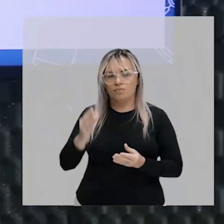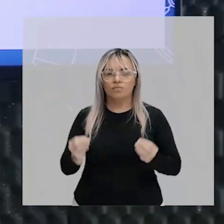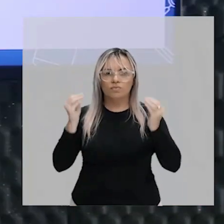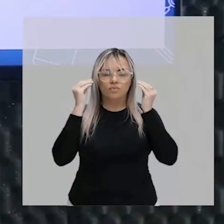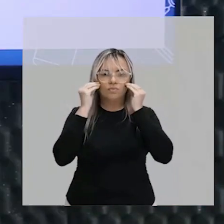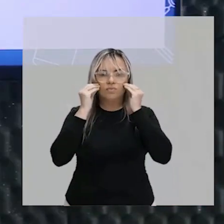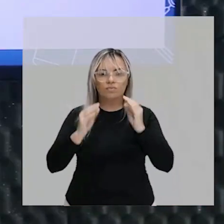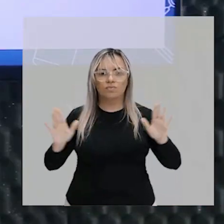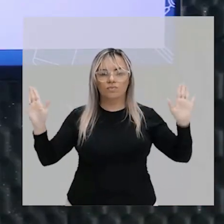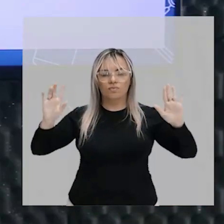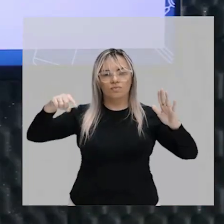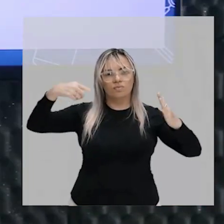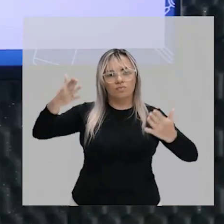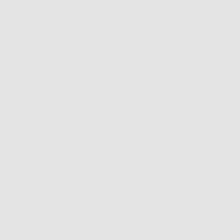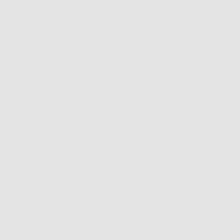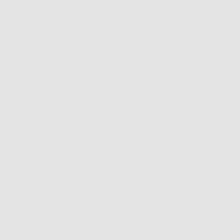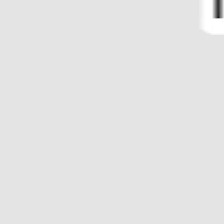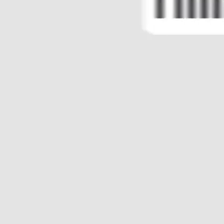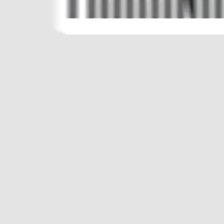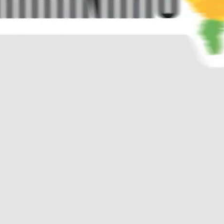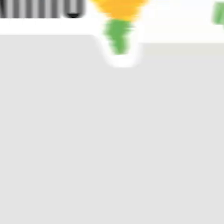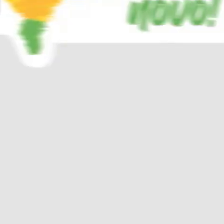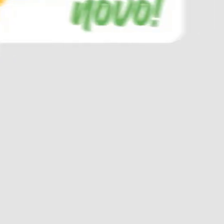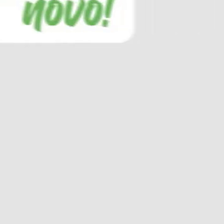para vocês e até a próxima aula tchau tchau